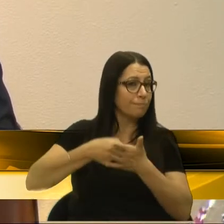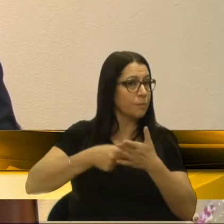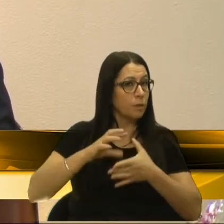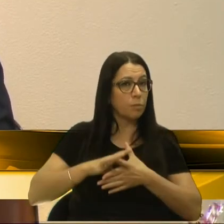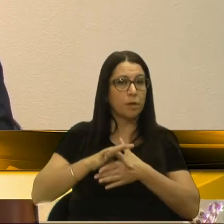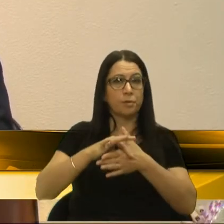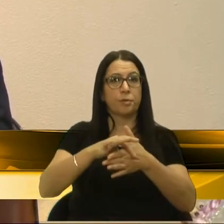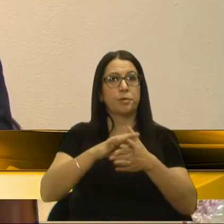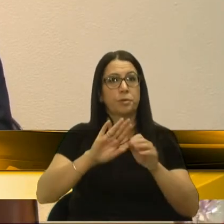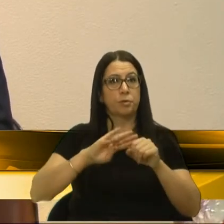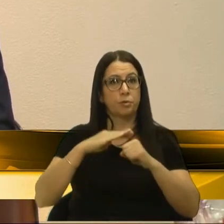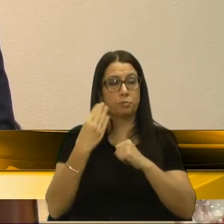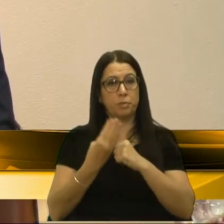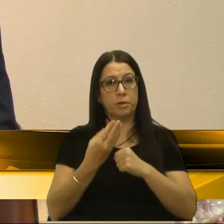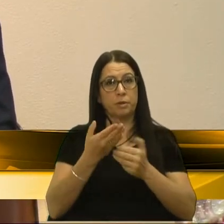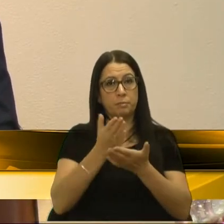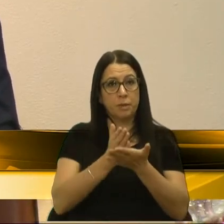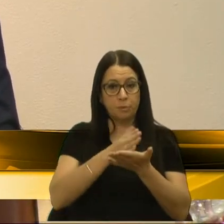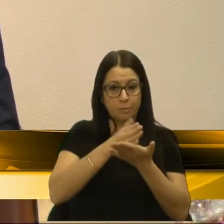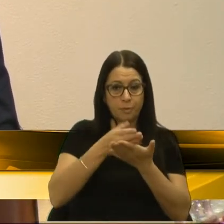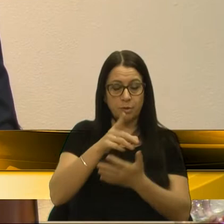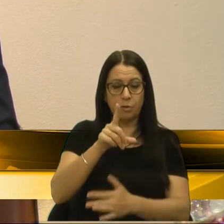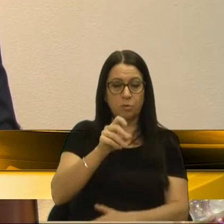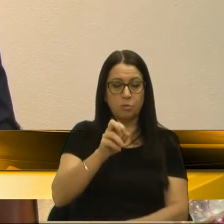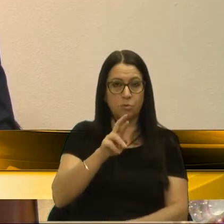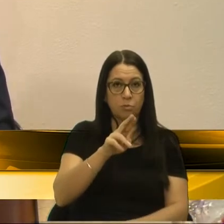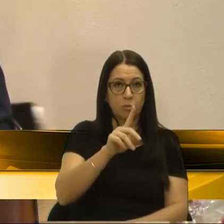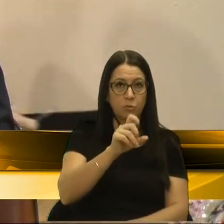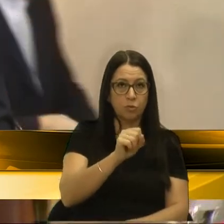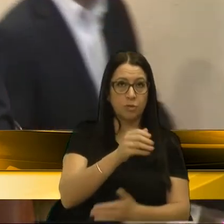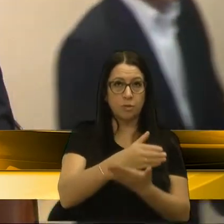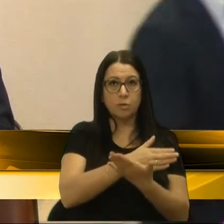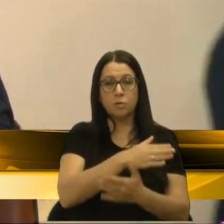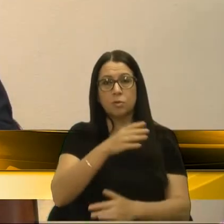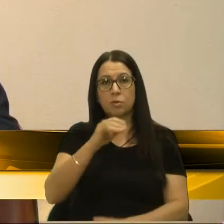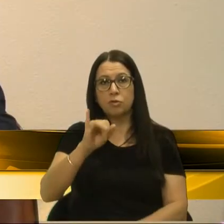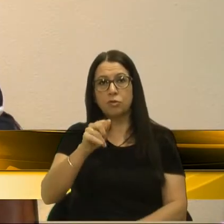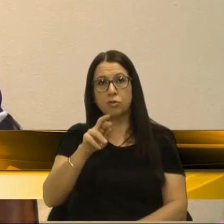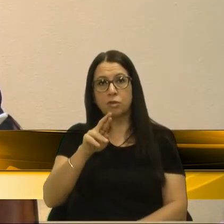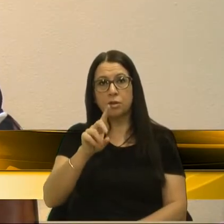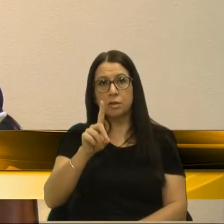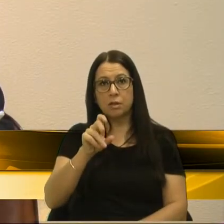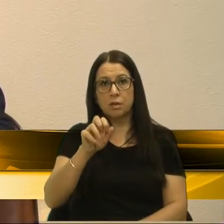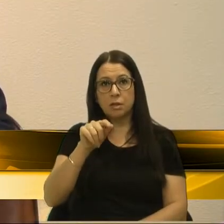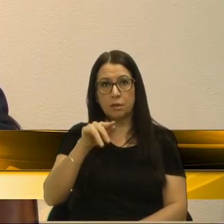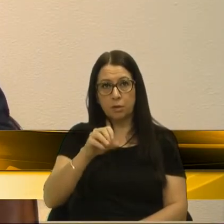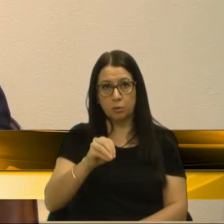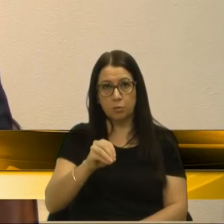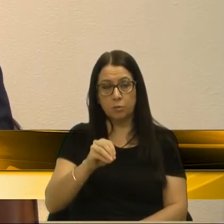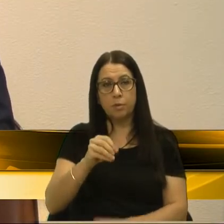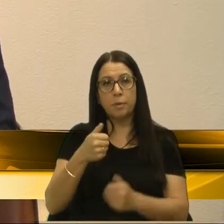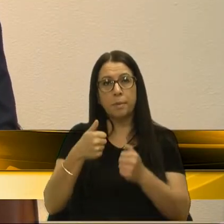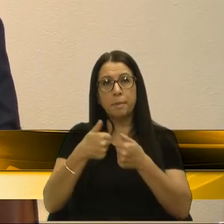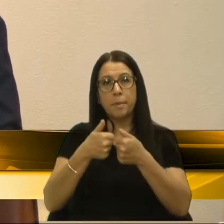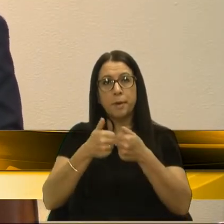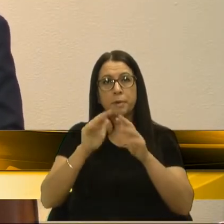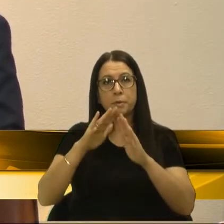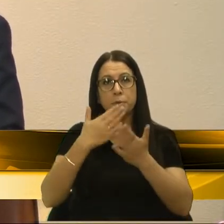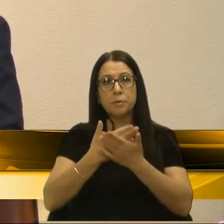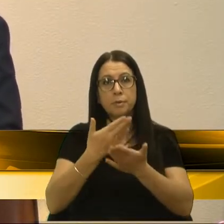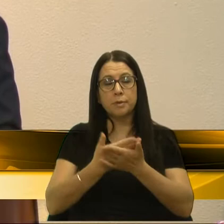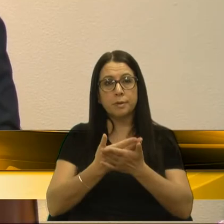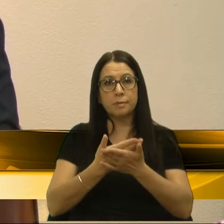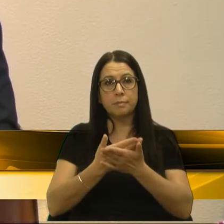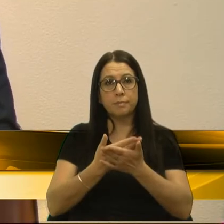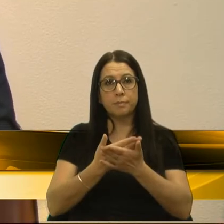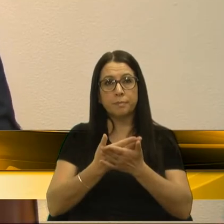liderança no bairro, ali na divisa do bairro de Lourdes com o bairro Jardelino Ramos, próximo da escola que a gente denominava antigamente de